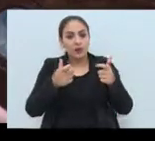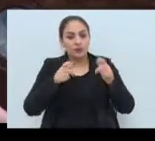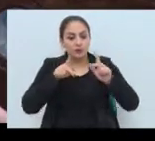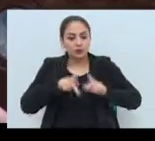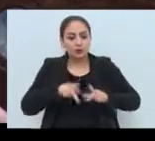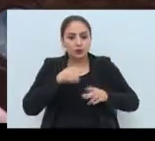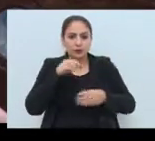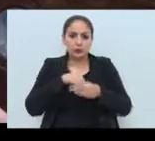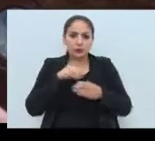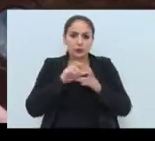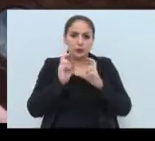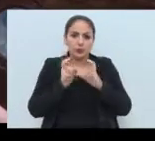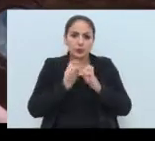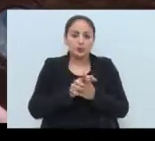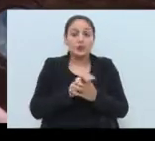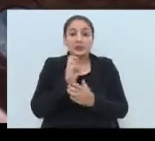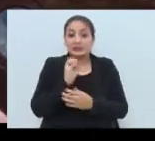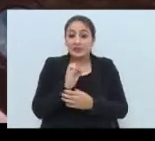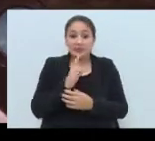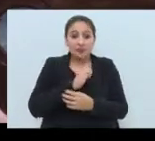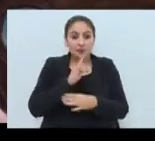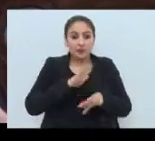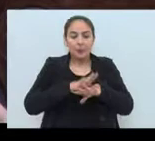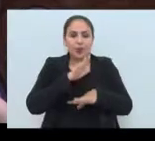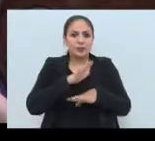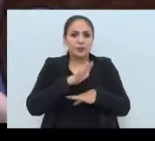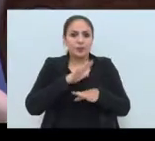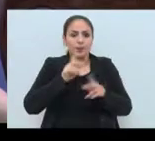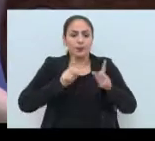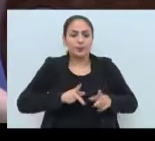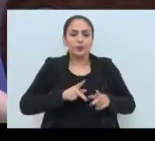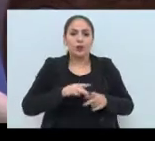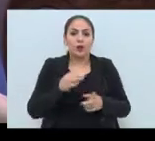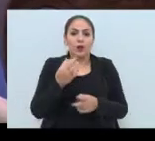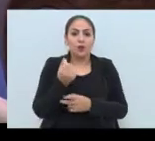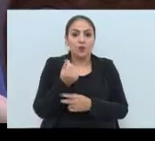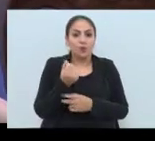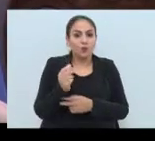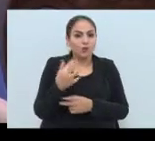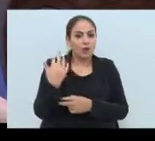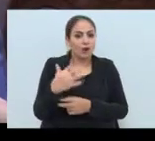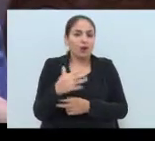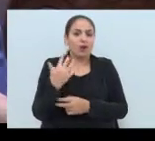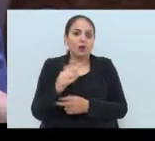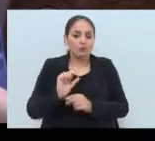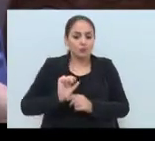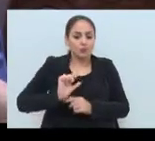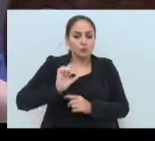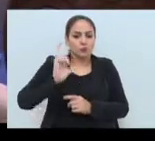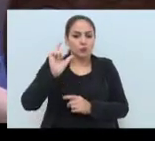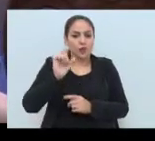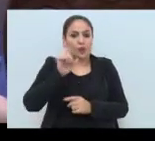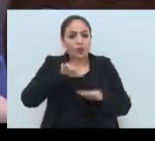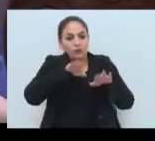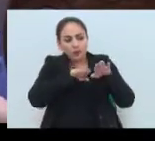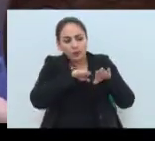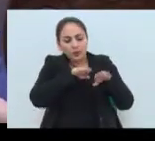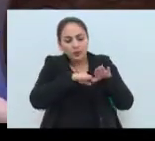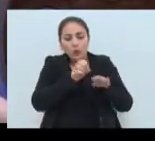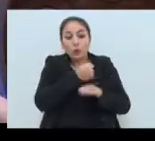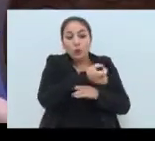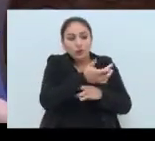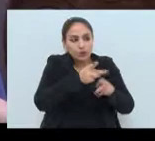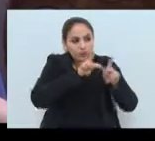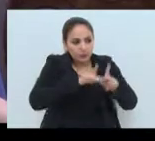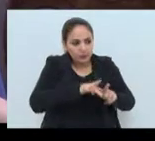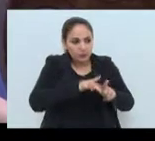ônibus e, portanto, se eu não agregar mais pessoas, a tarifa vai subir. Então, a tarifa, na verdade, ela é um equilíbrio entre a